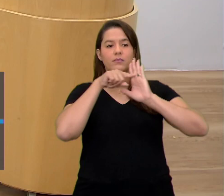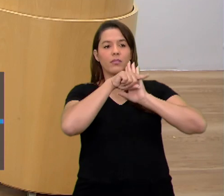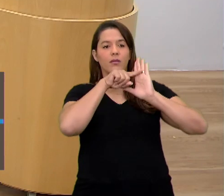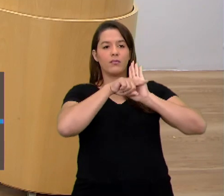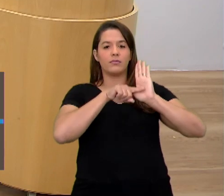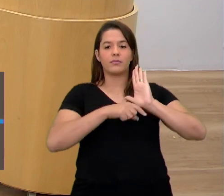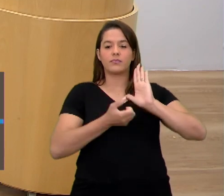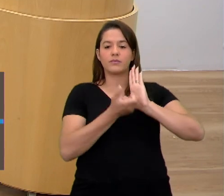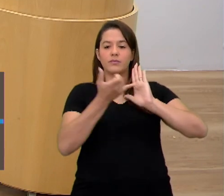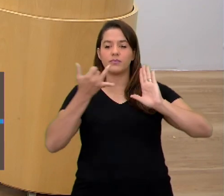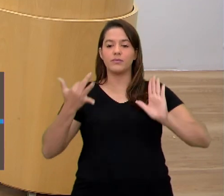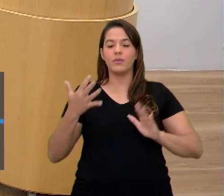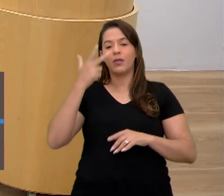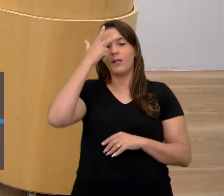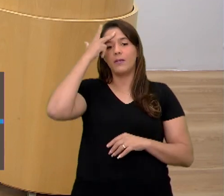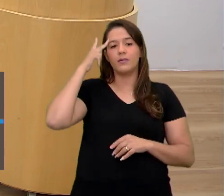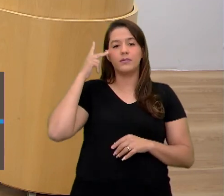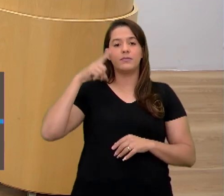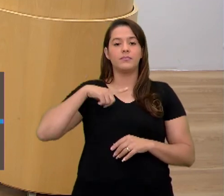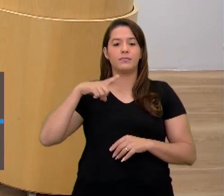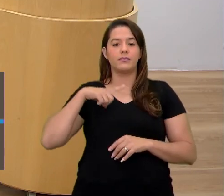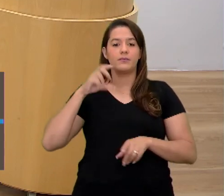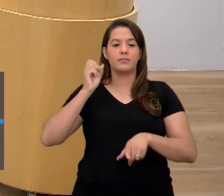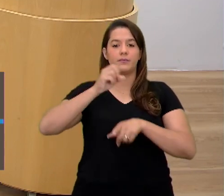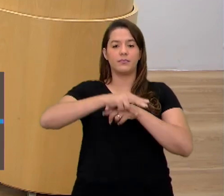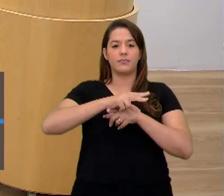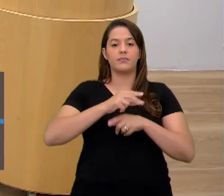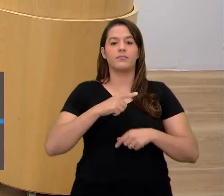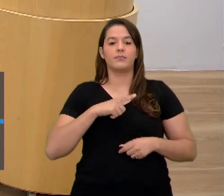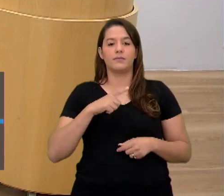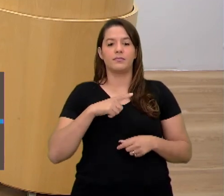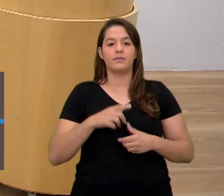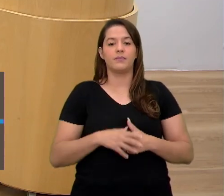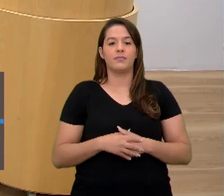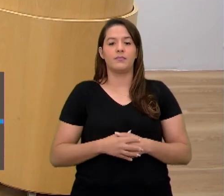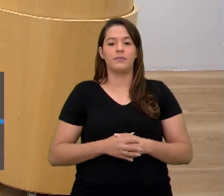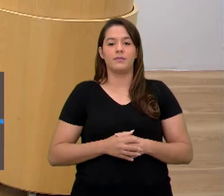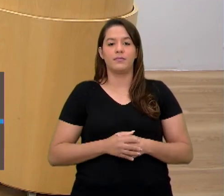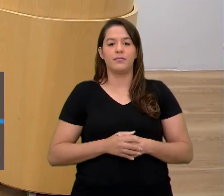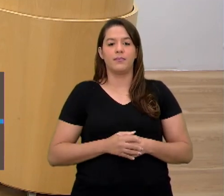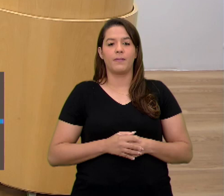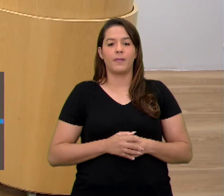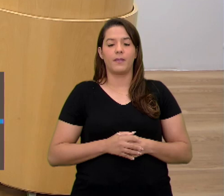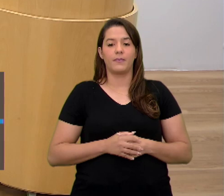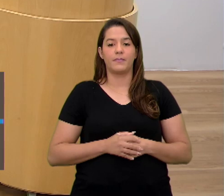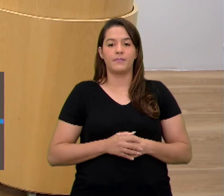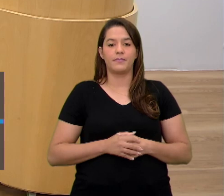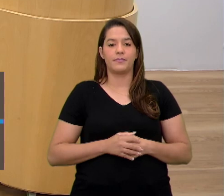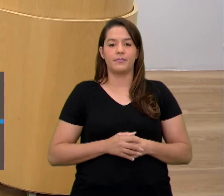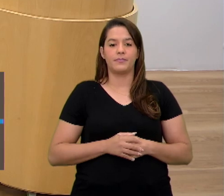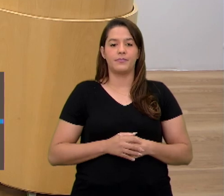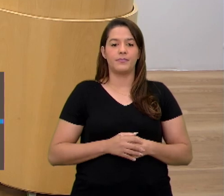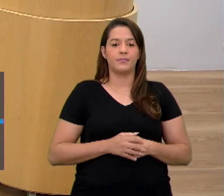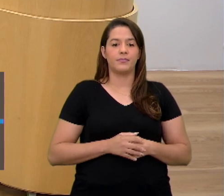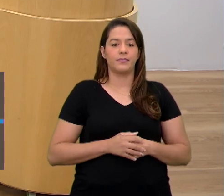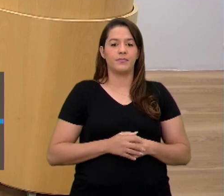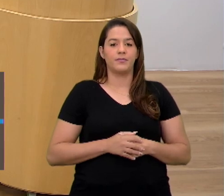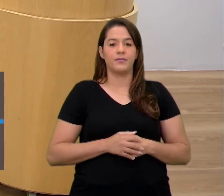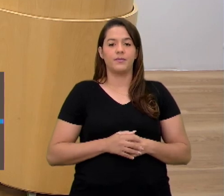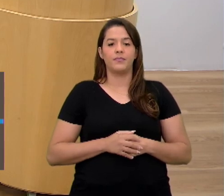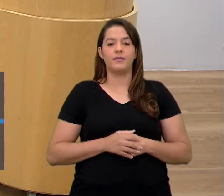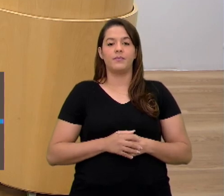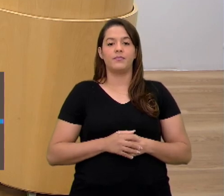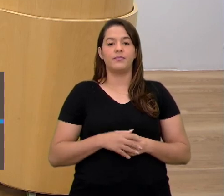o número de pessoas com ocupação. Opa, perfeito. Olha o título aqui, a gente está buscando Lá na família Ribeiro, há pessoas